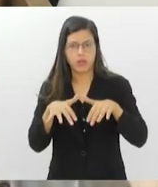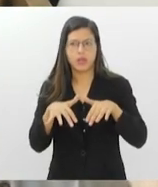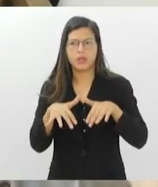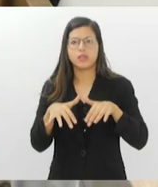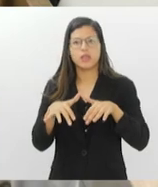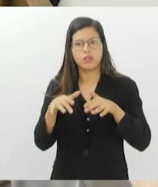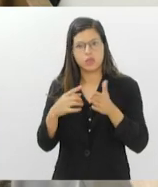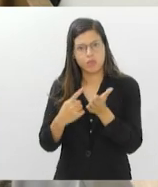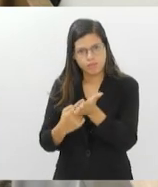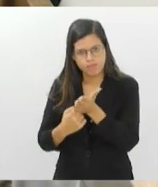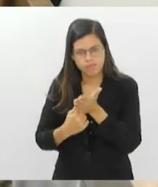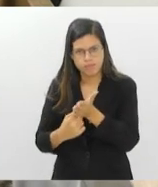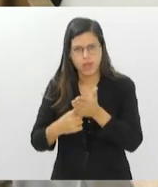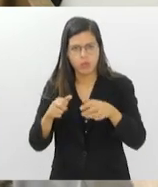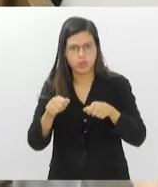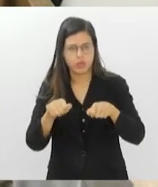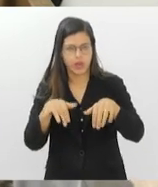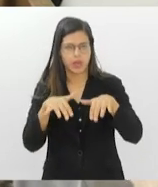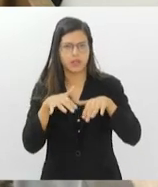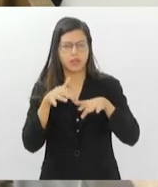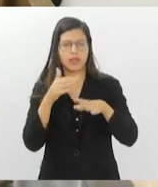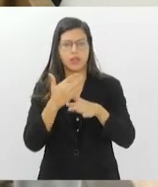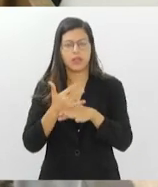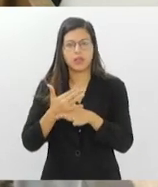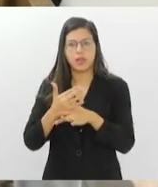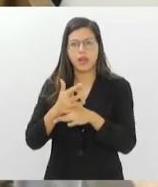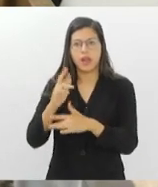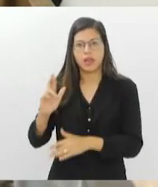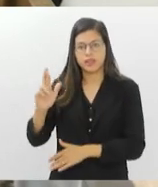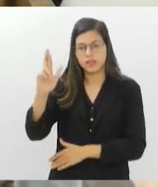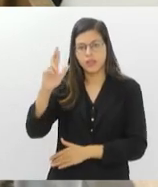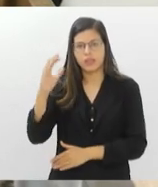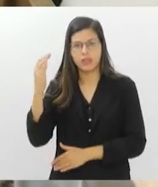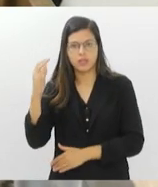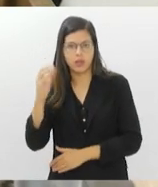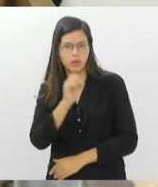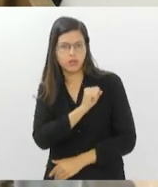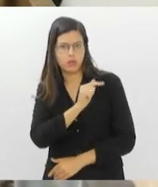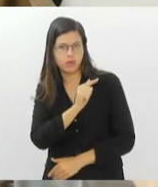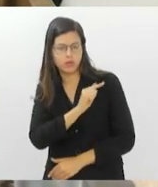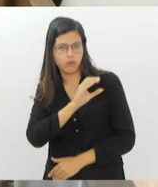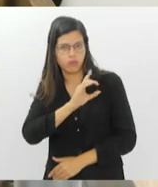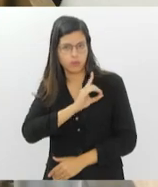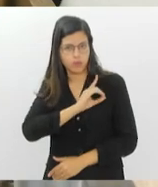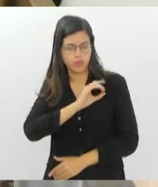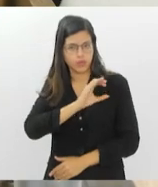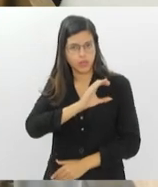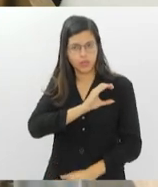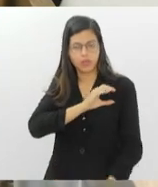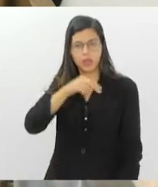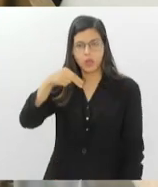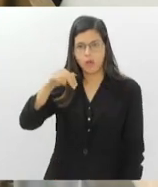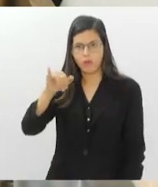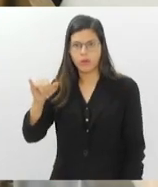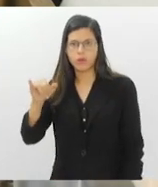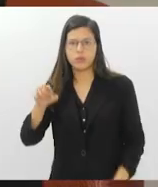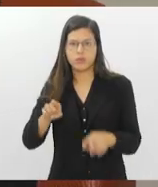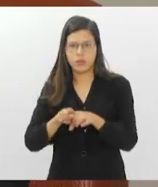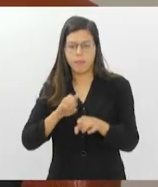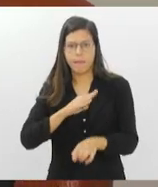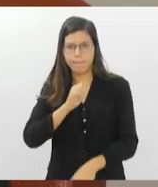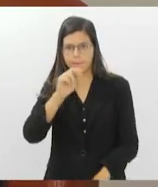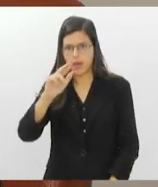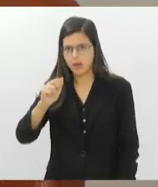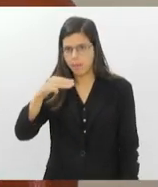audiências públicas nos municípios de Resende, Niterói, São Gonçalo, Duque de Caxias, Nova Iguaçu e Barra Mansa.